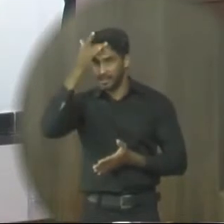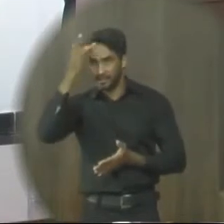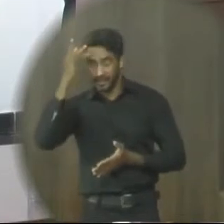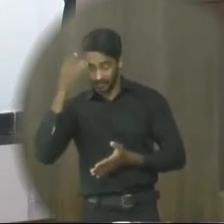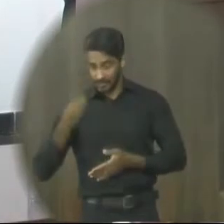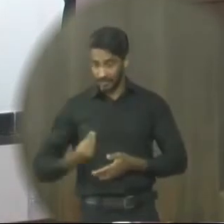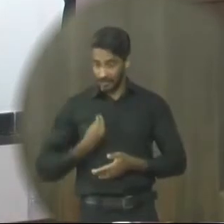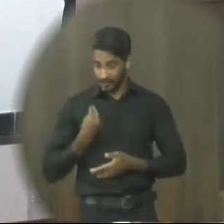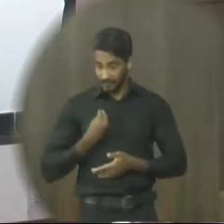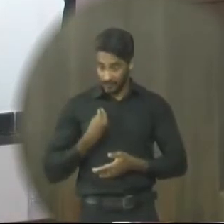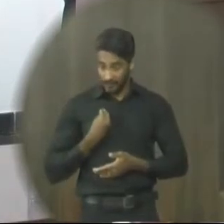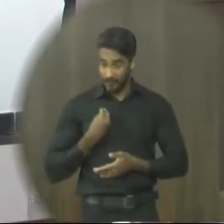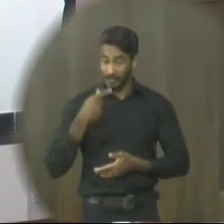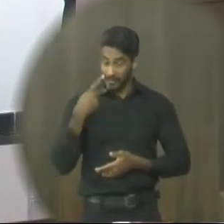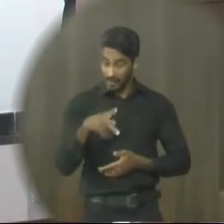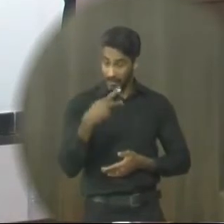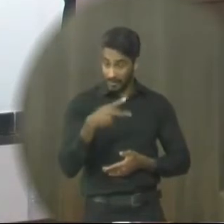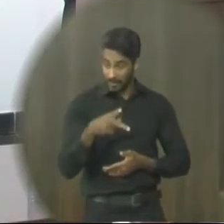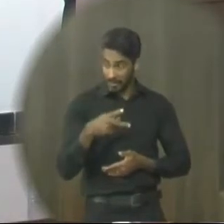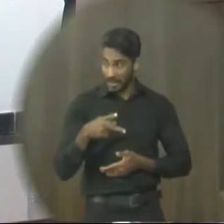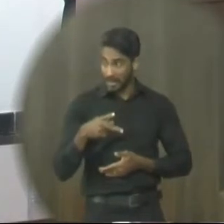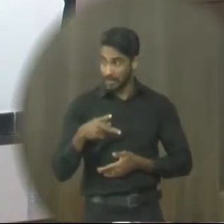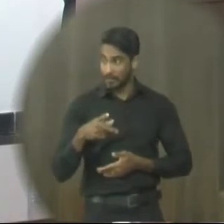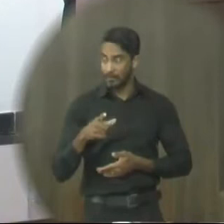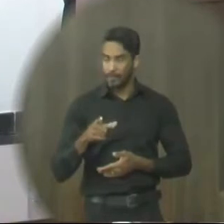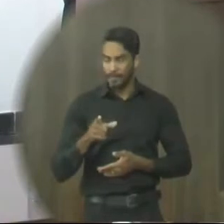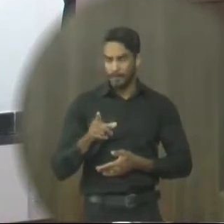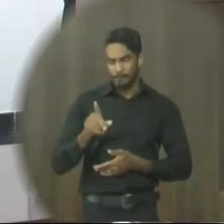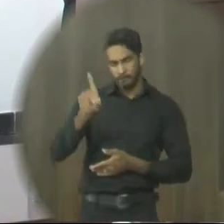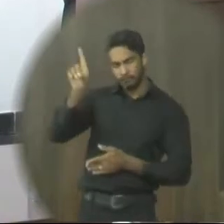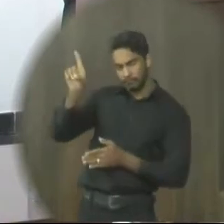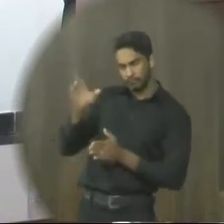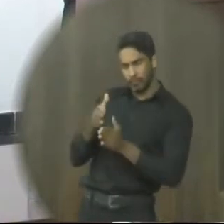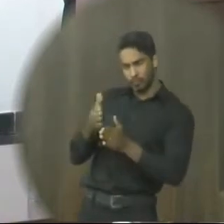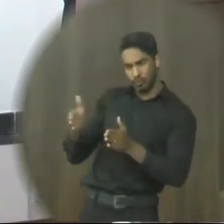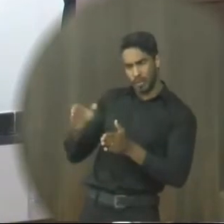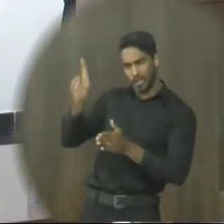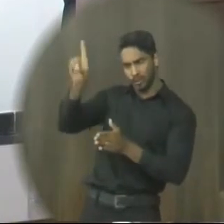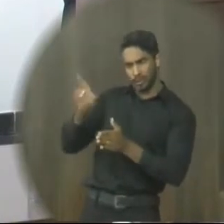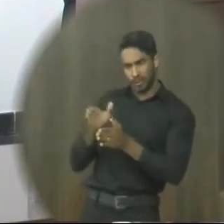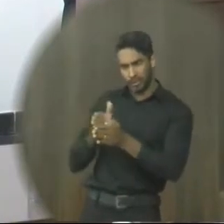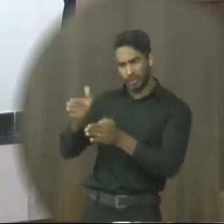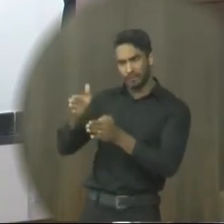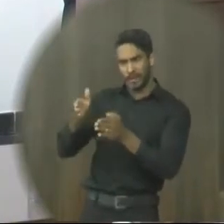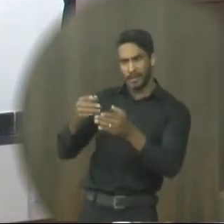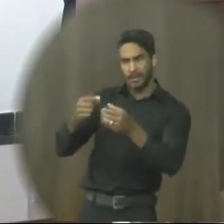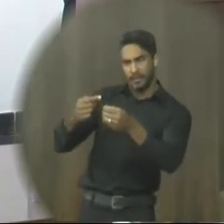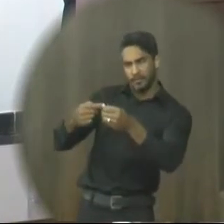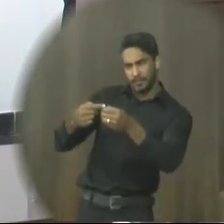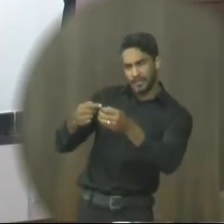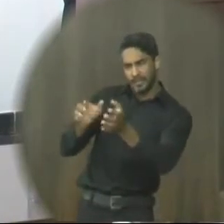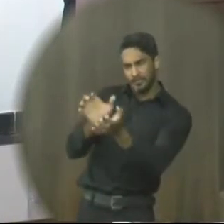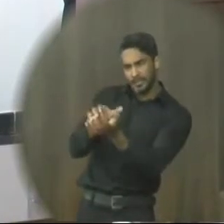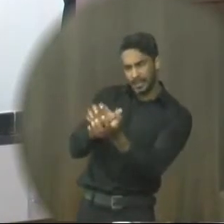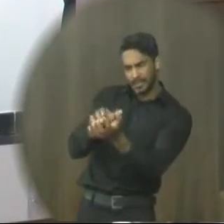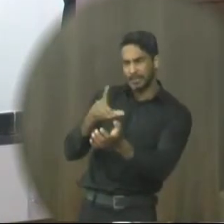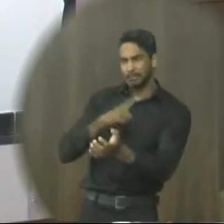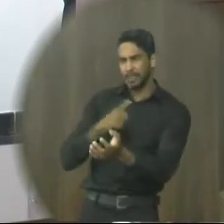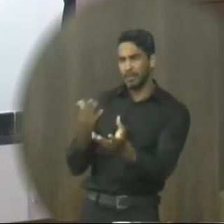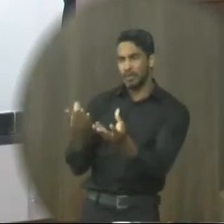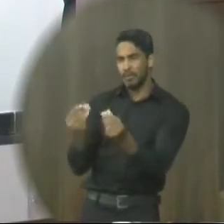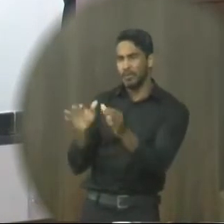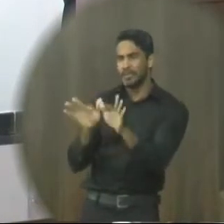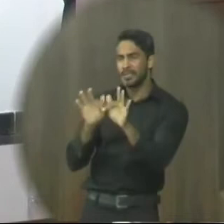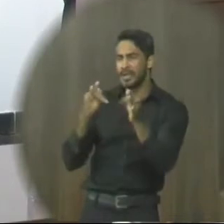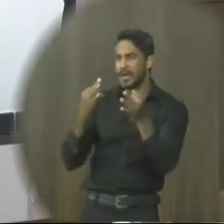estão, tenham principalmente a mais direita, quem vai daqui para o Jacarezinho, tem muitas famílias